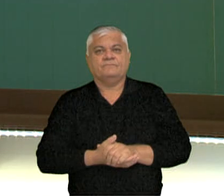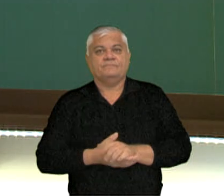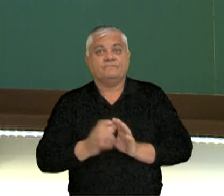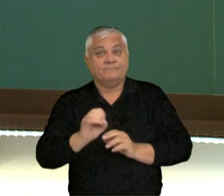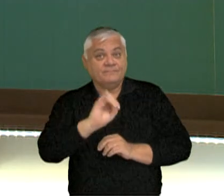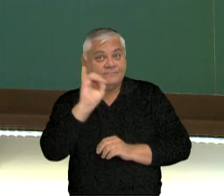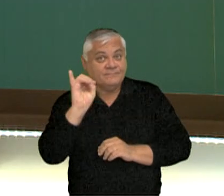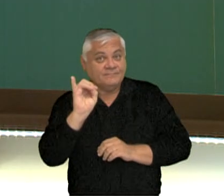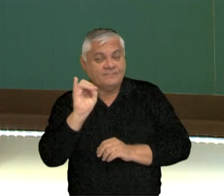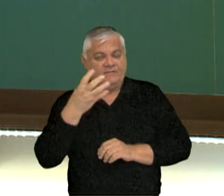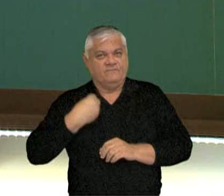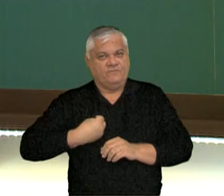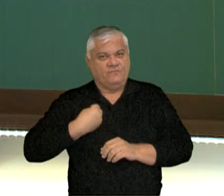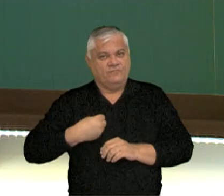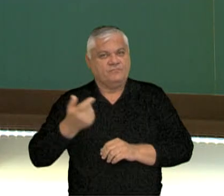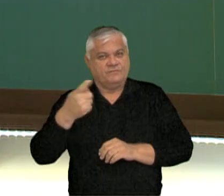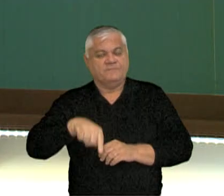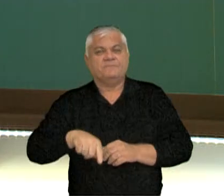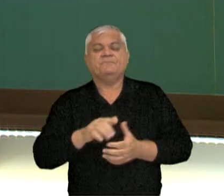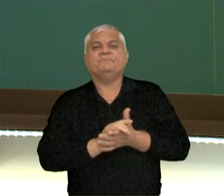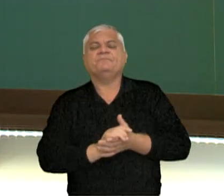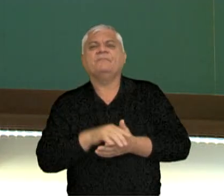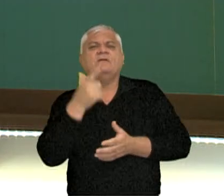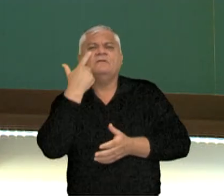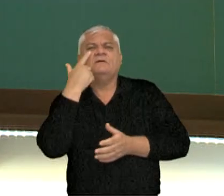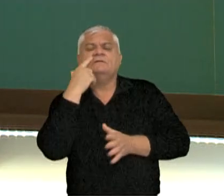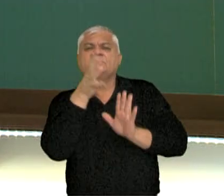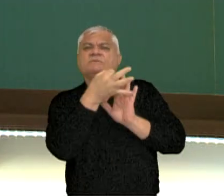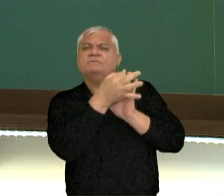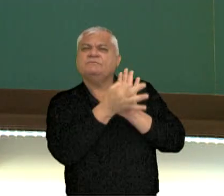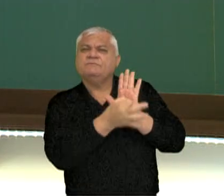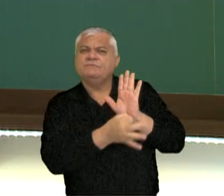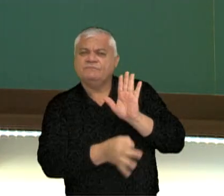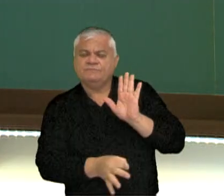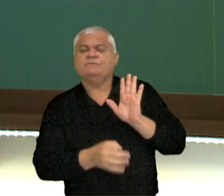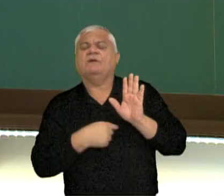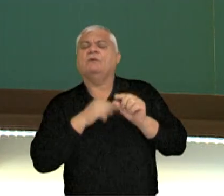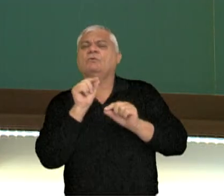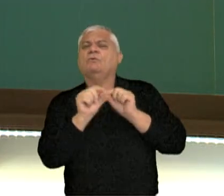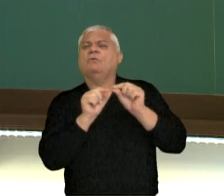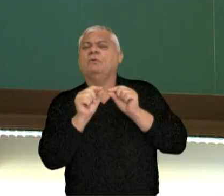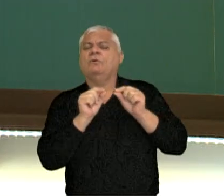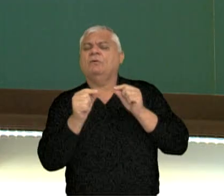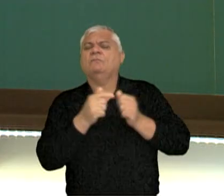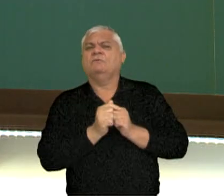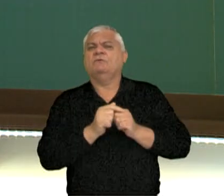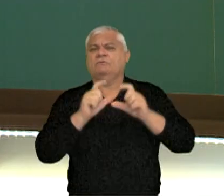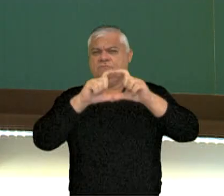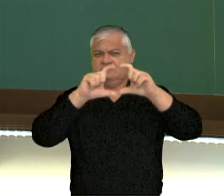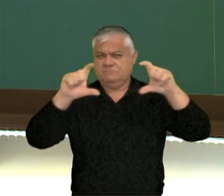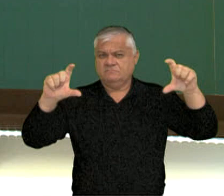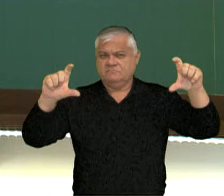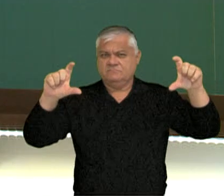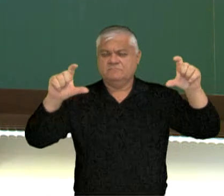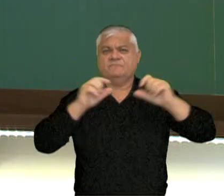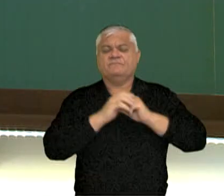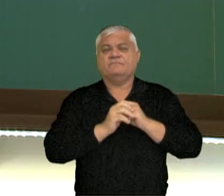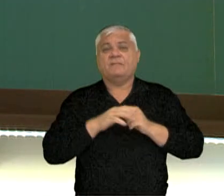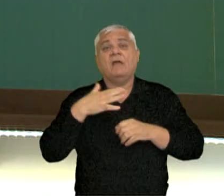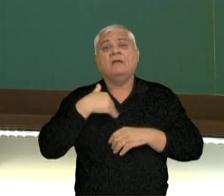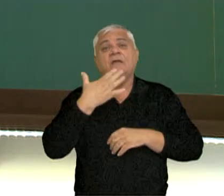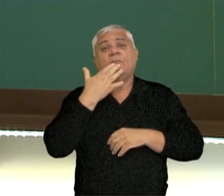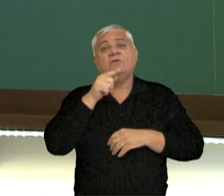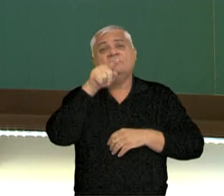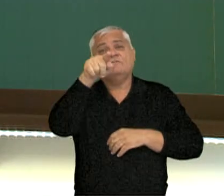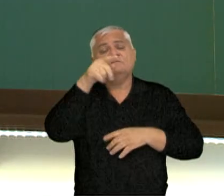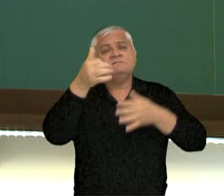Oiê, estamos aqui. Vamos conferir então a análise desse trecho. Eu te pedi para